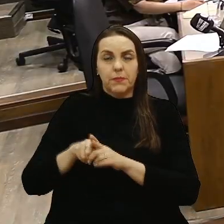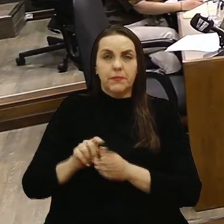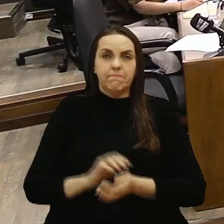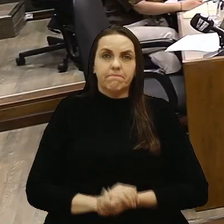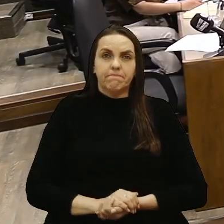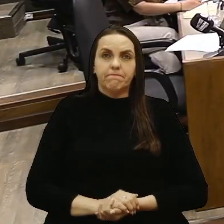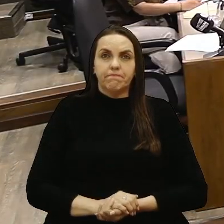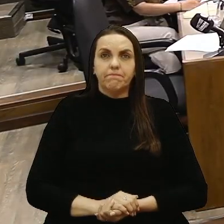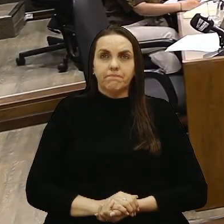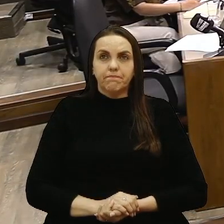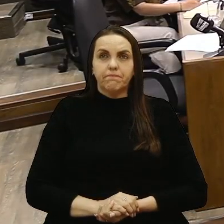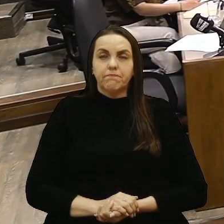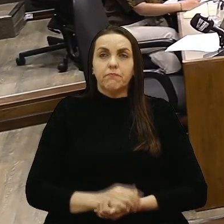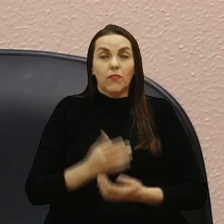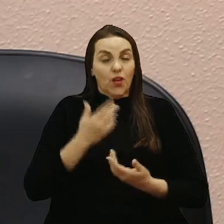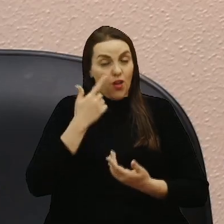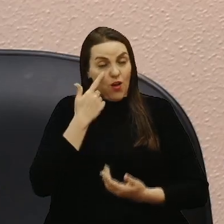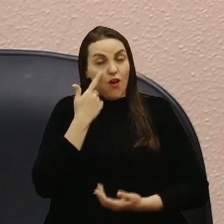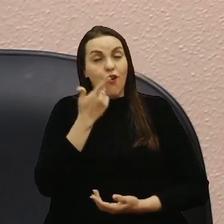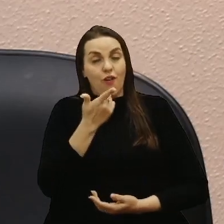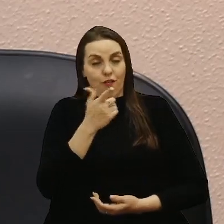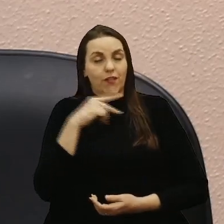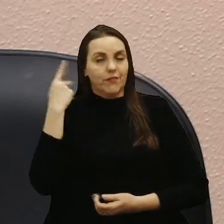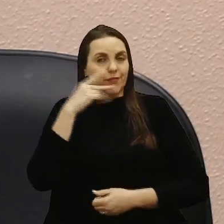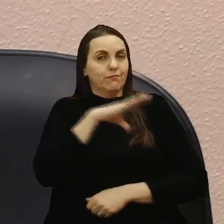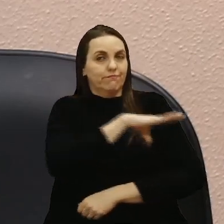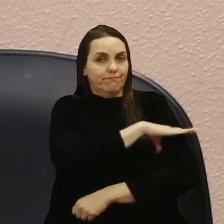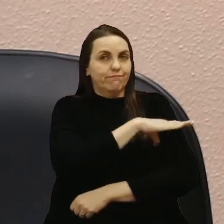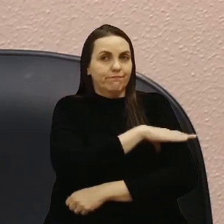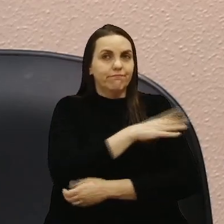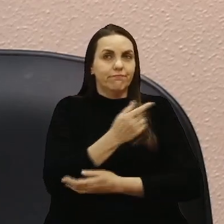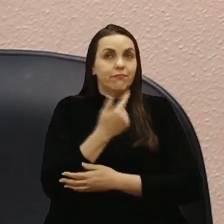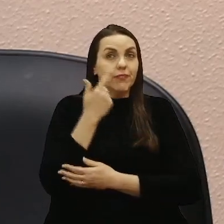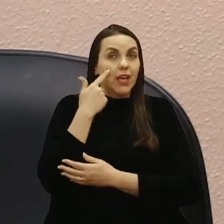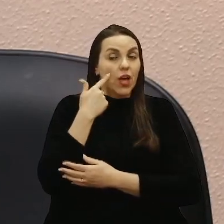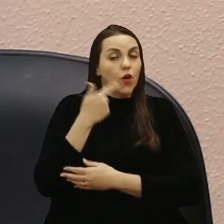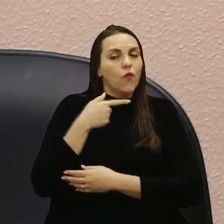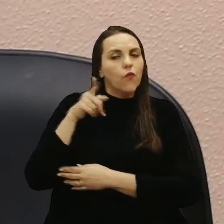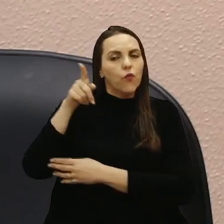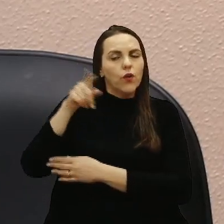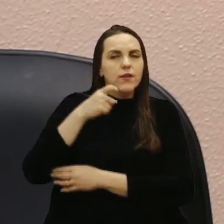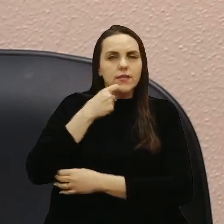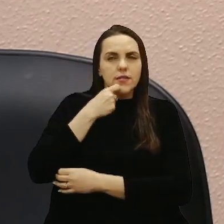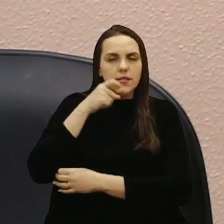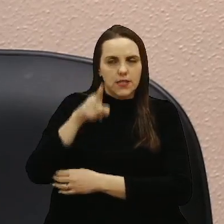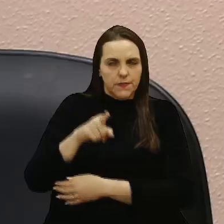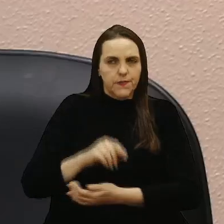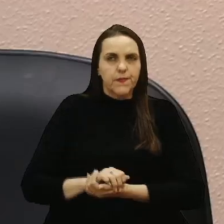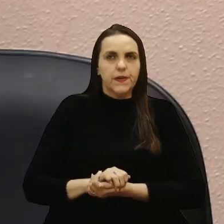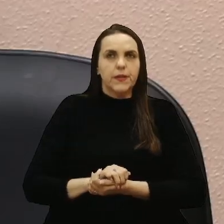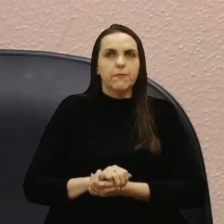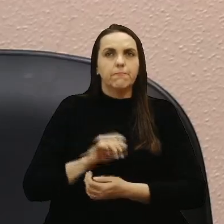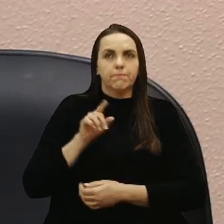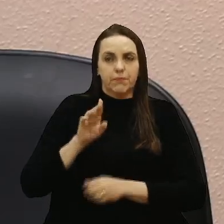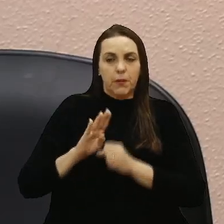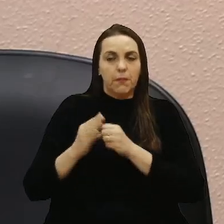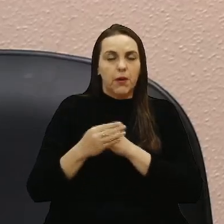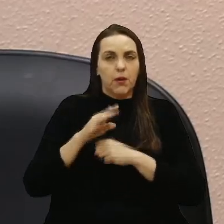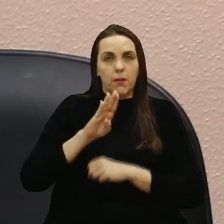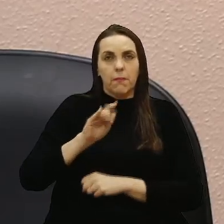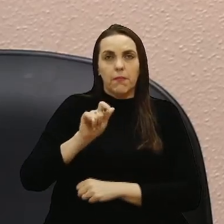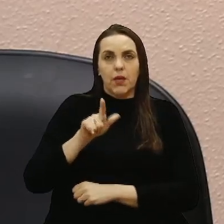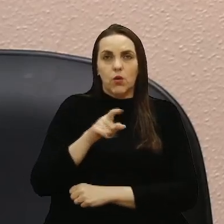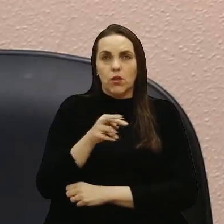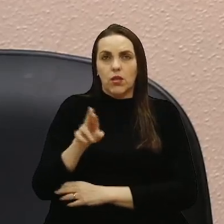vereador Ramon Teles, como as coisas vão se fechando. Eu estive lá na sexta, no Beltrão, por conta de um